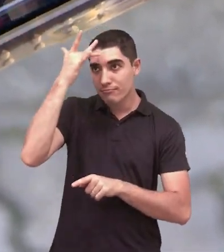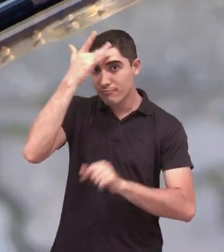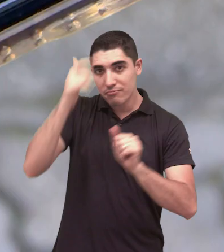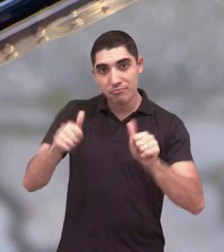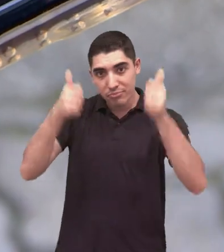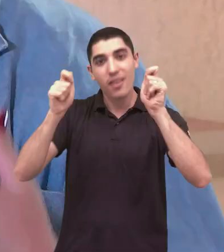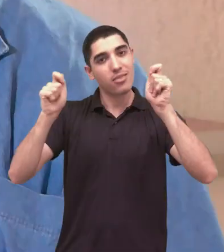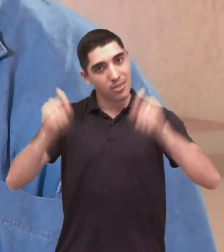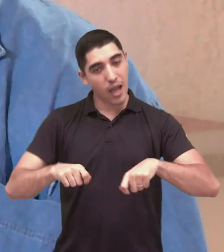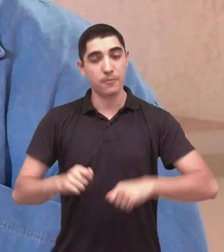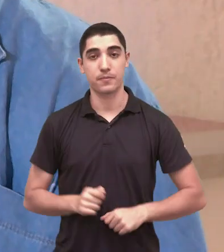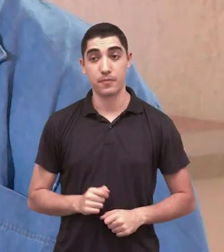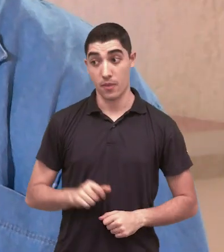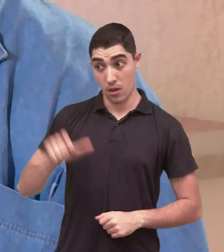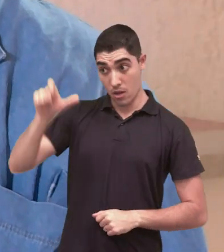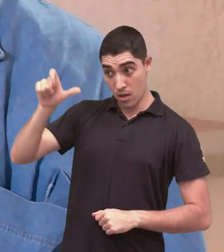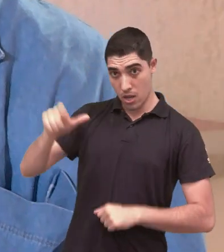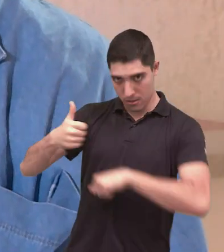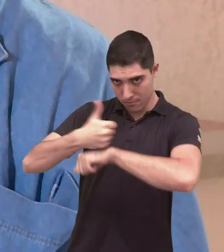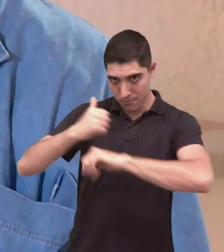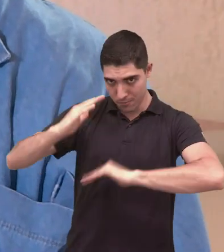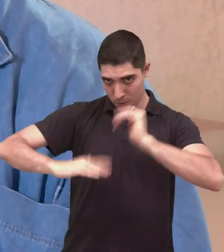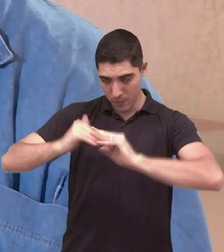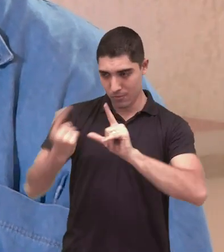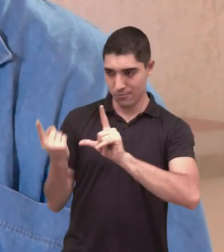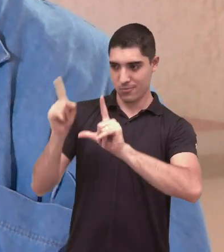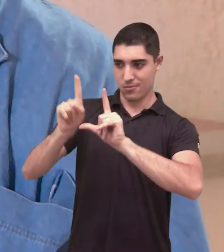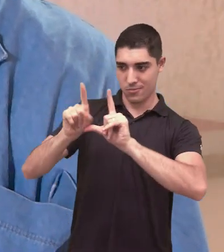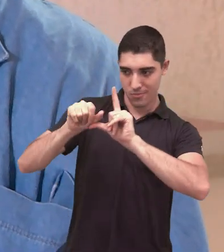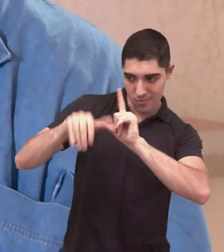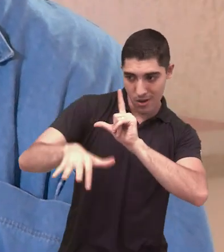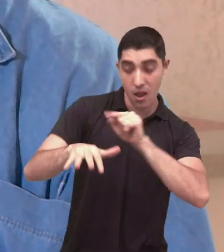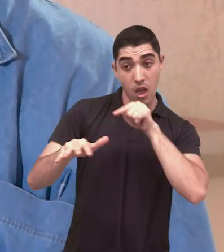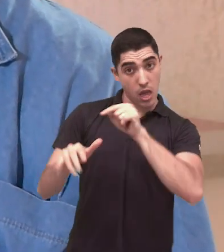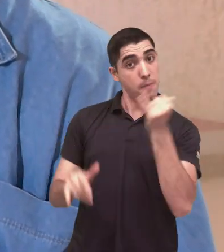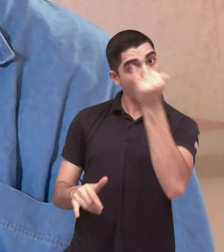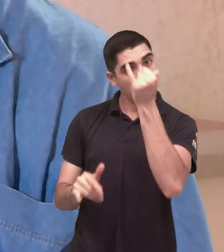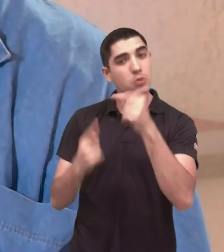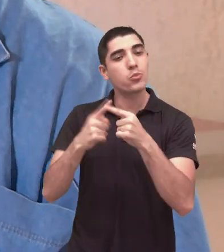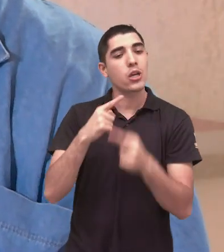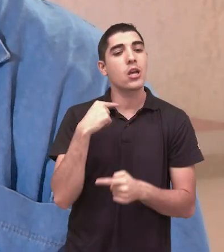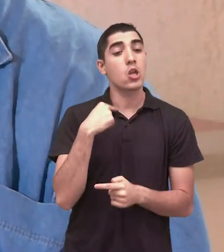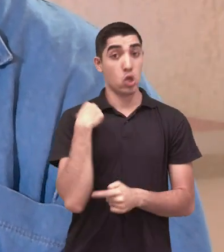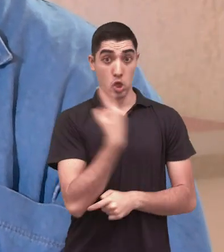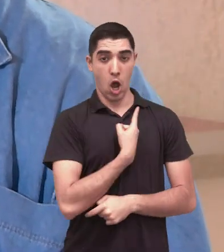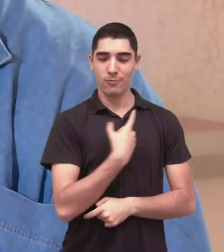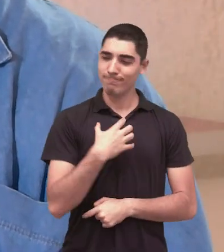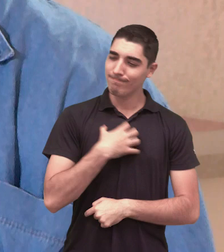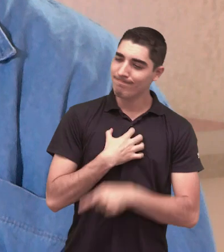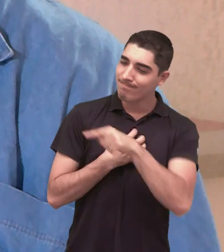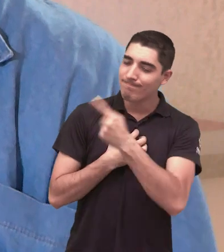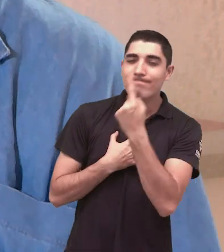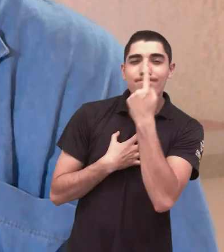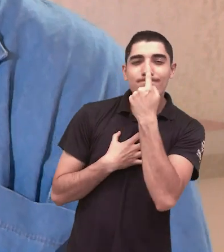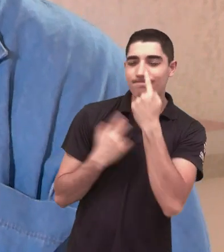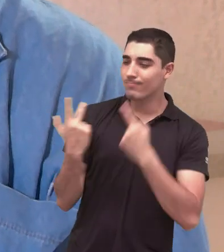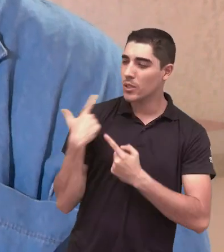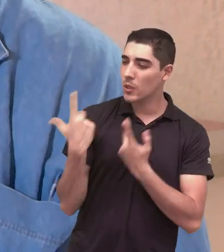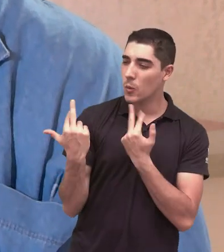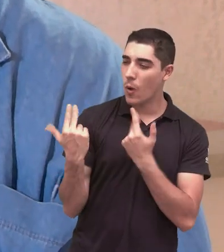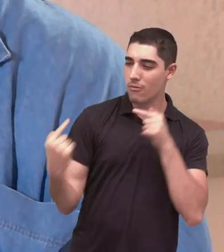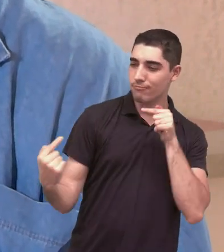para a saúde mental. Os influencers são importantes porque a gente se sente representado, a gente tem uma identificação com eles. Só que